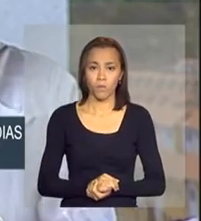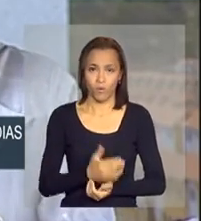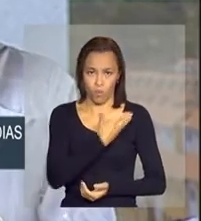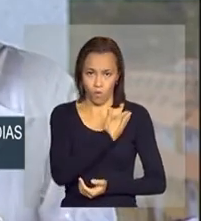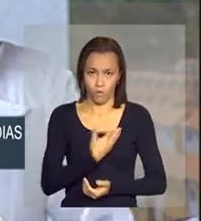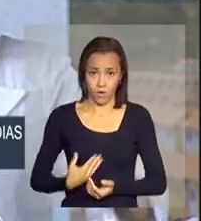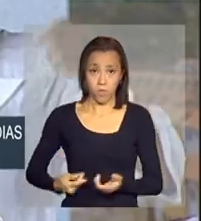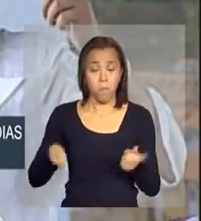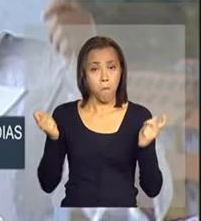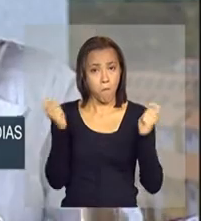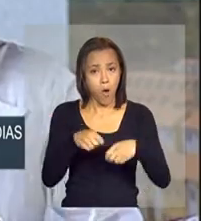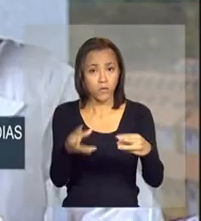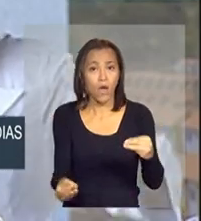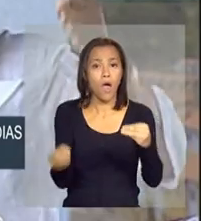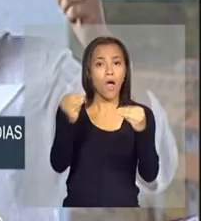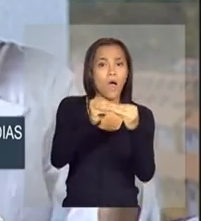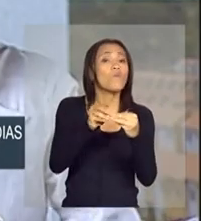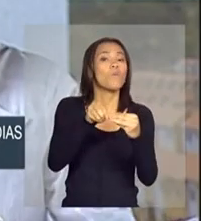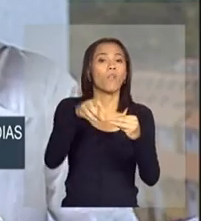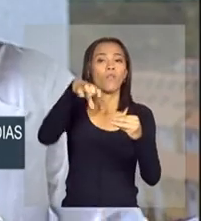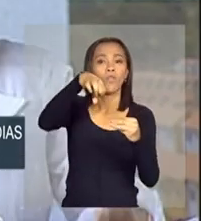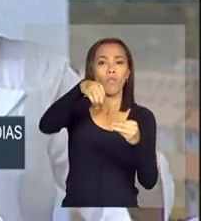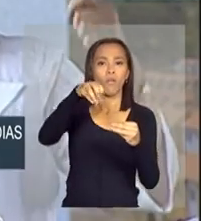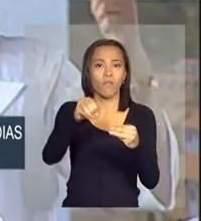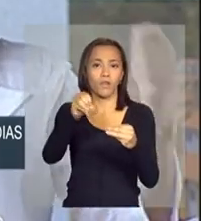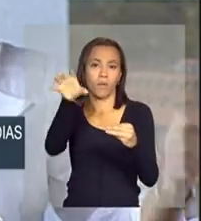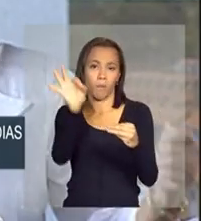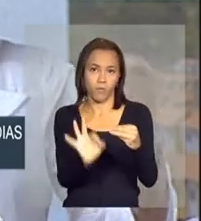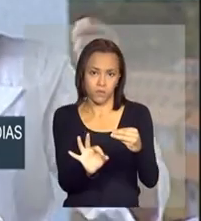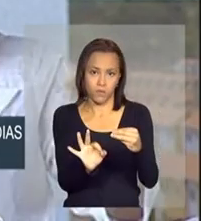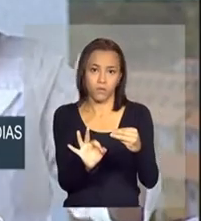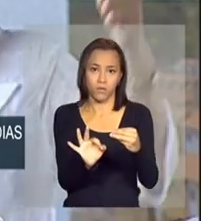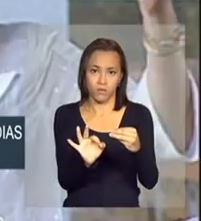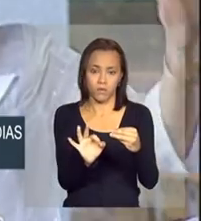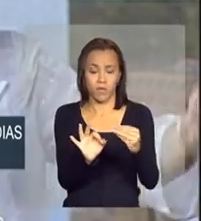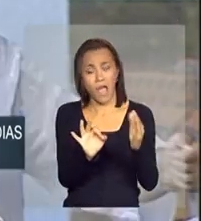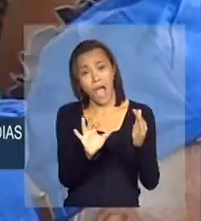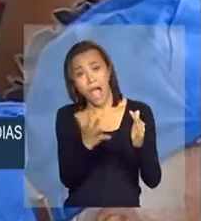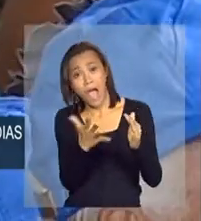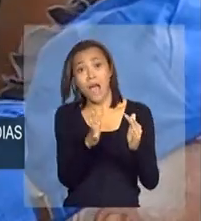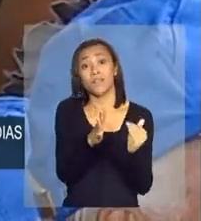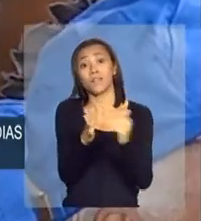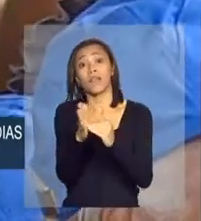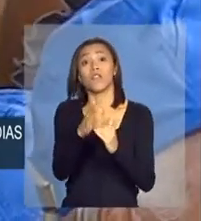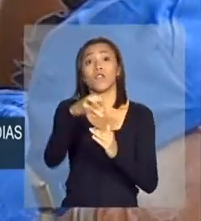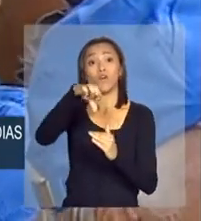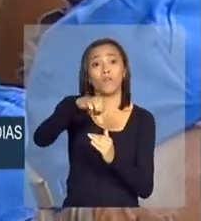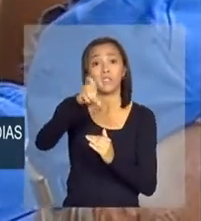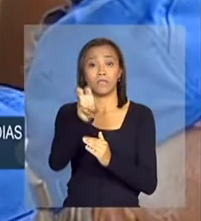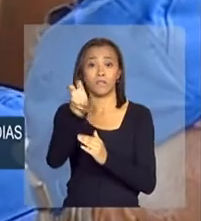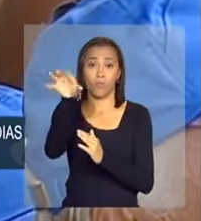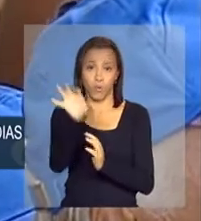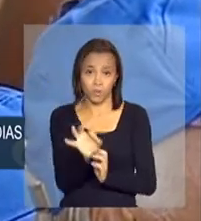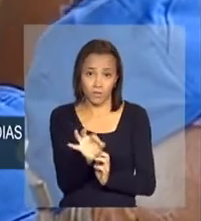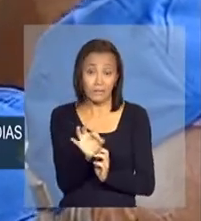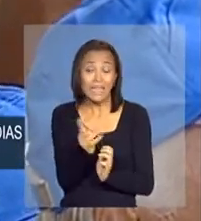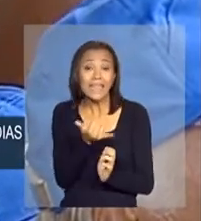cubra noventa porcento a noventa e cinco porcento